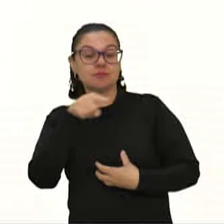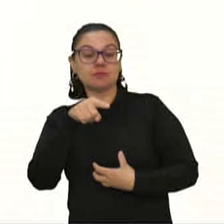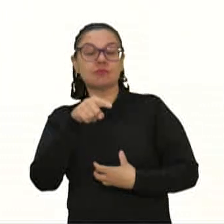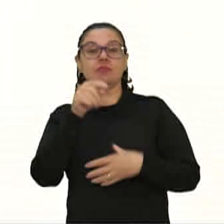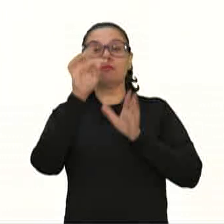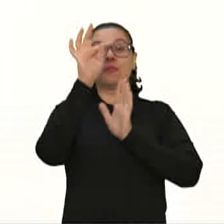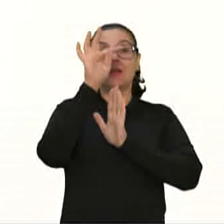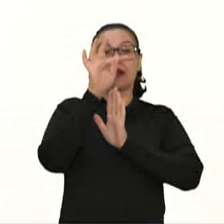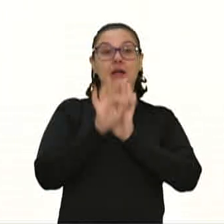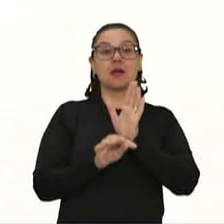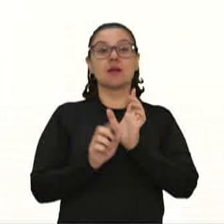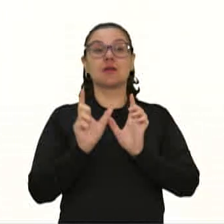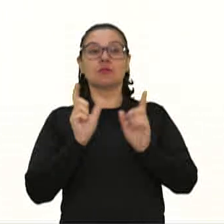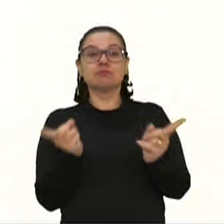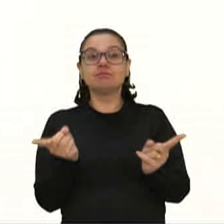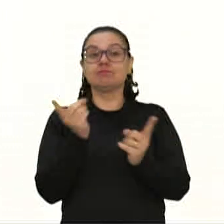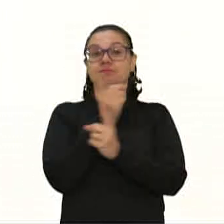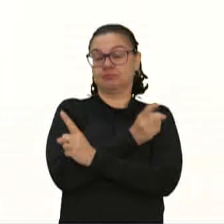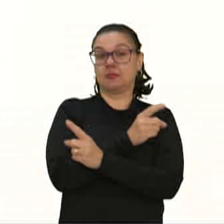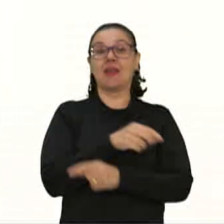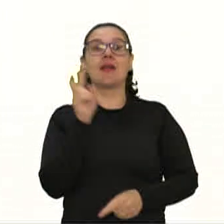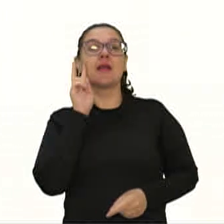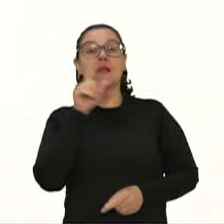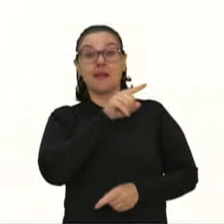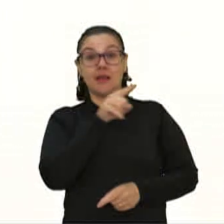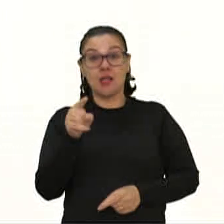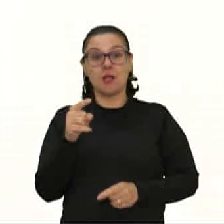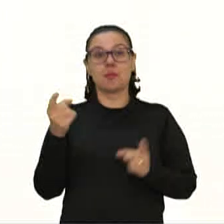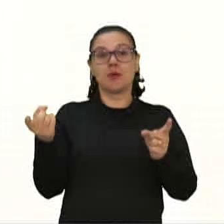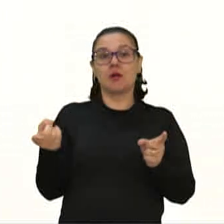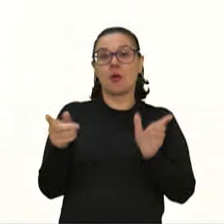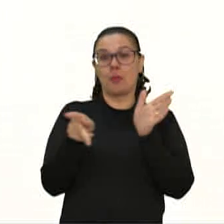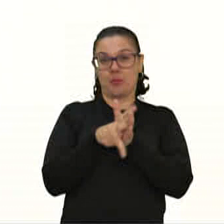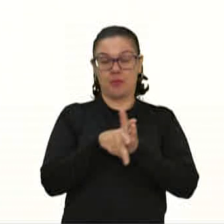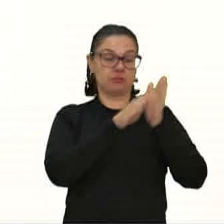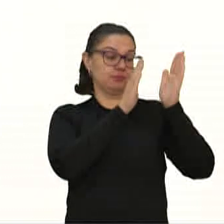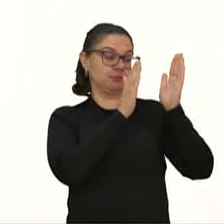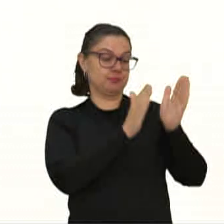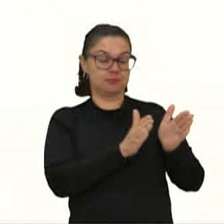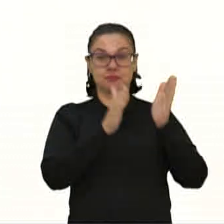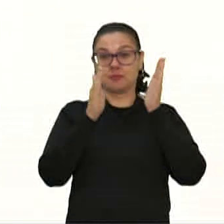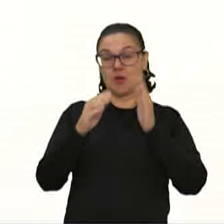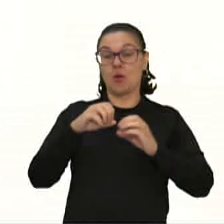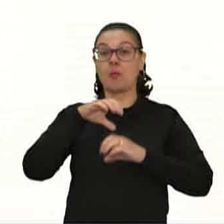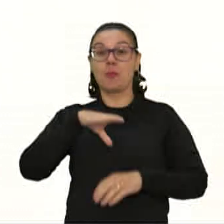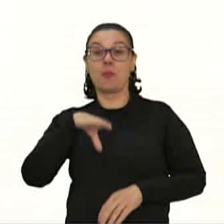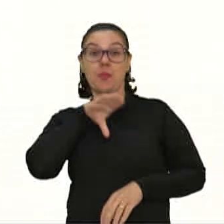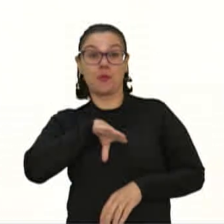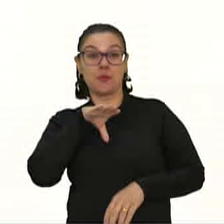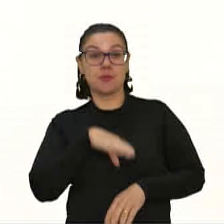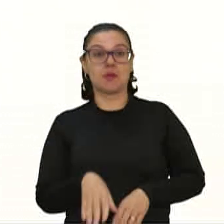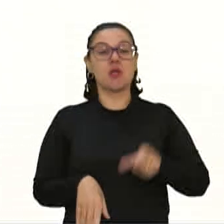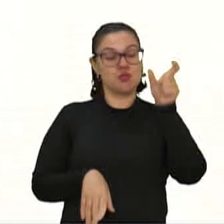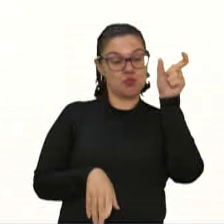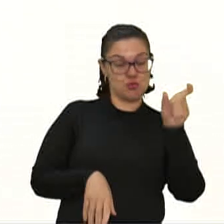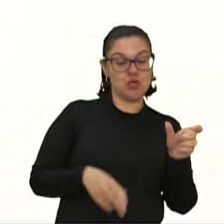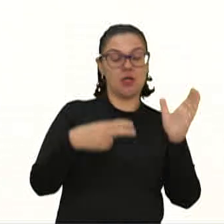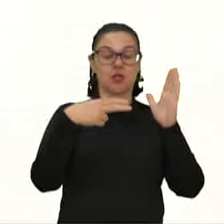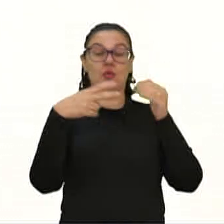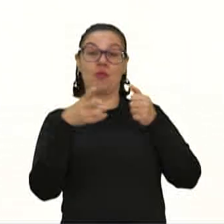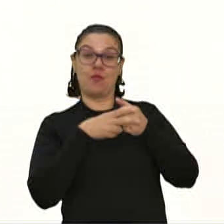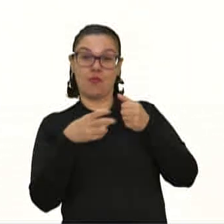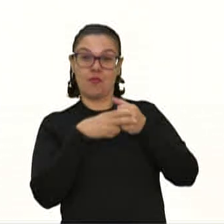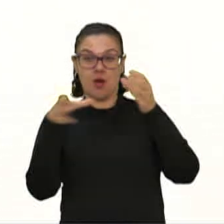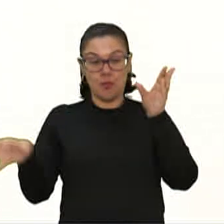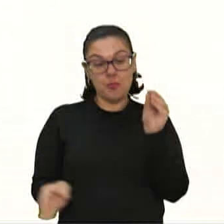decorrente do uso da inversão. Lembrando que a ordem canônica dos termos em língua portuguesa é sujeito, verbo,